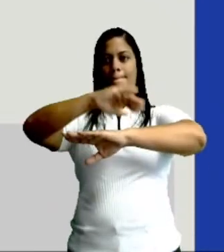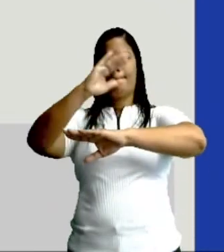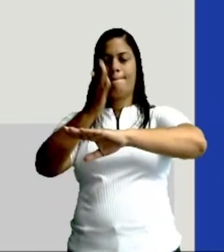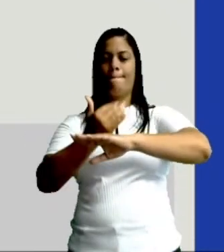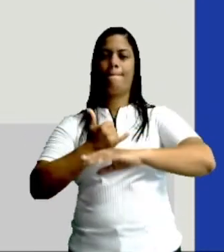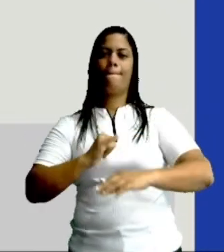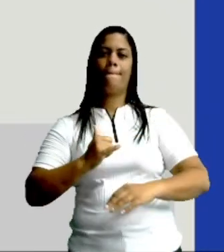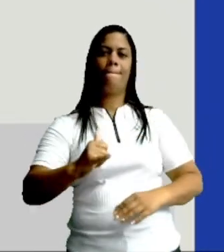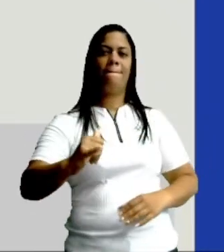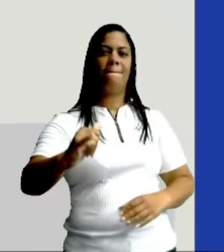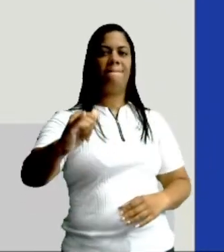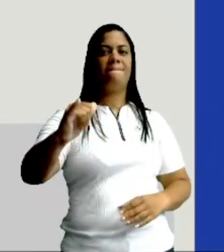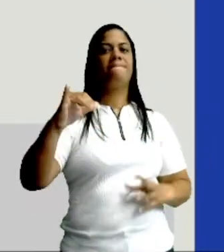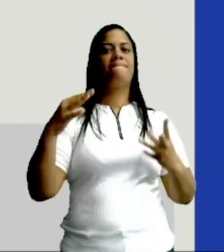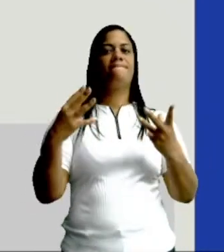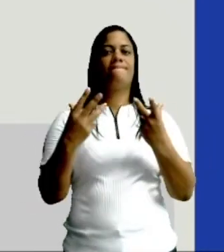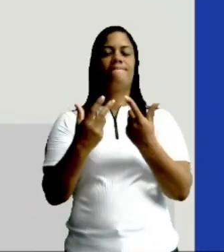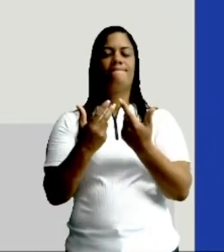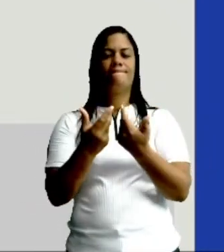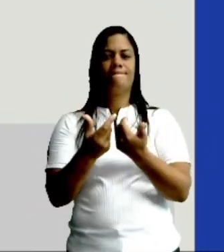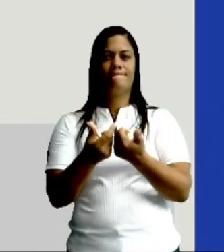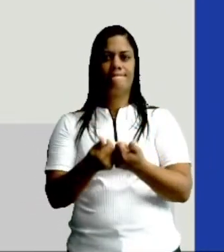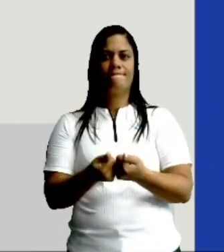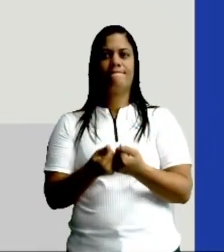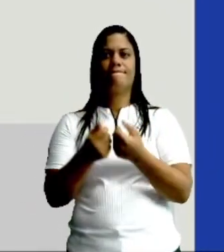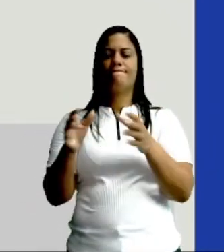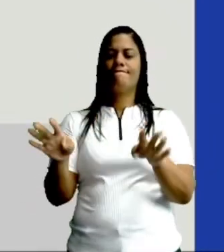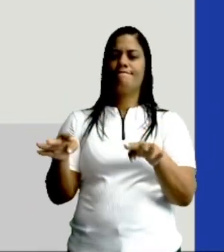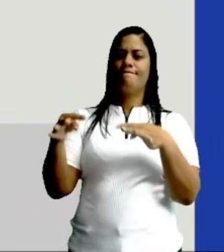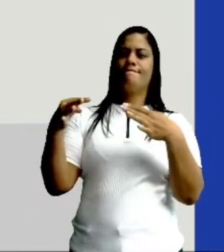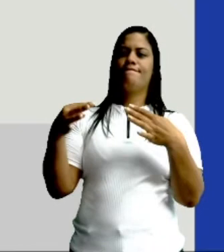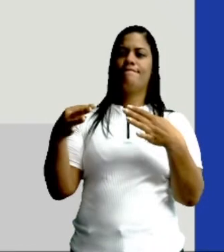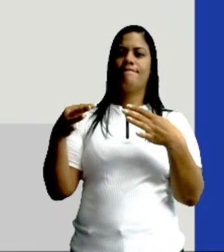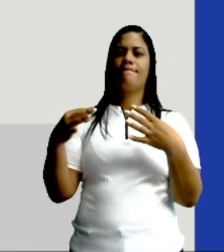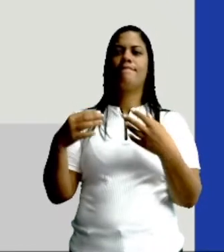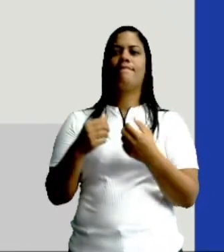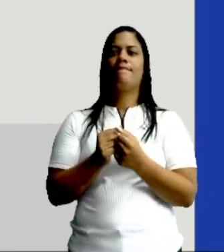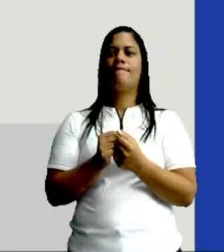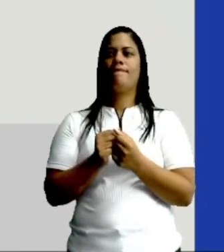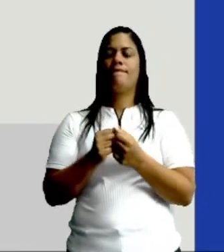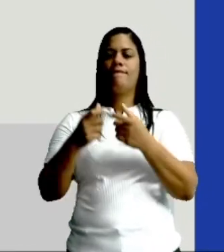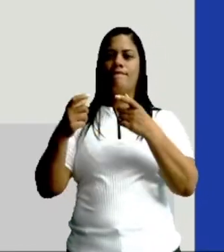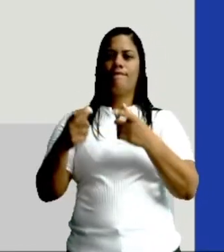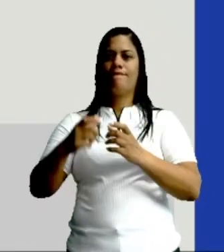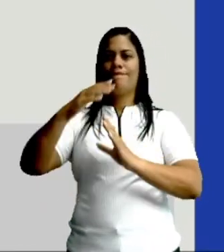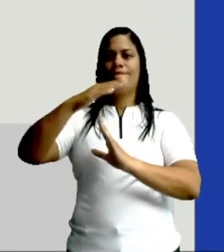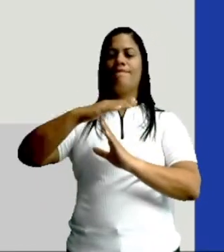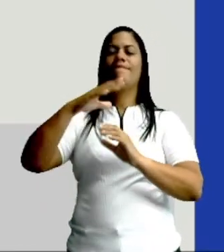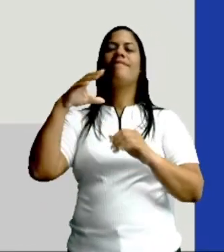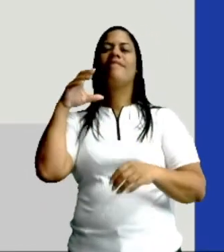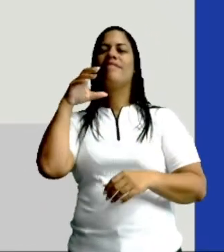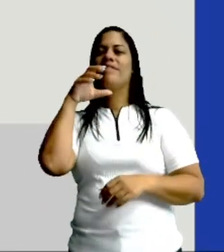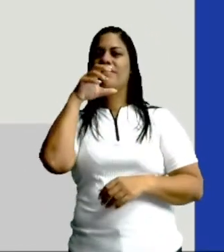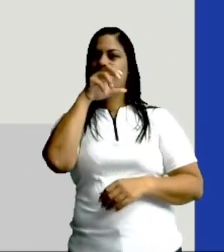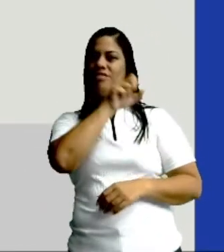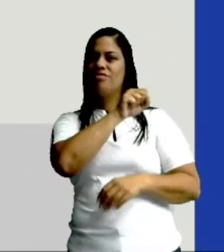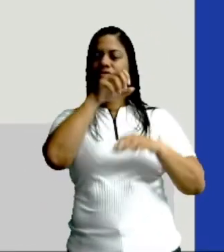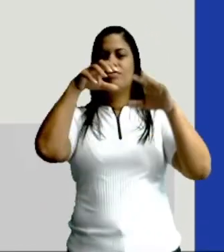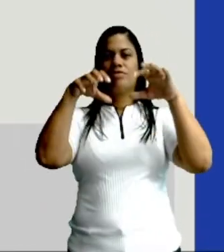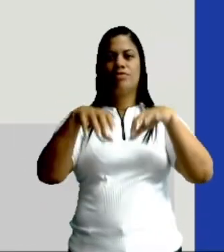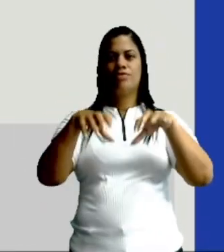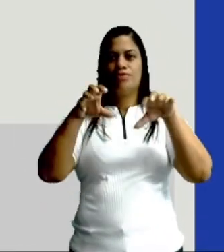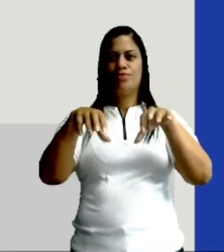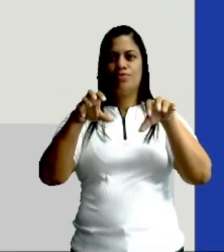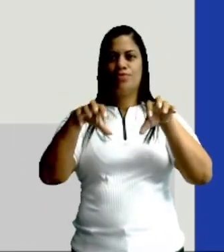energia. Isso fica evidente quando notamos as regiões com predominância de clima quente e chuvoso, que